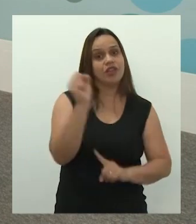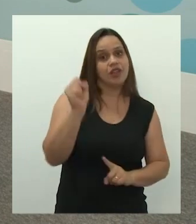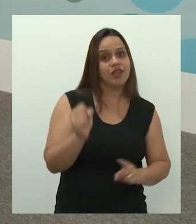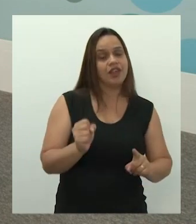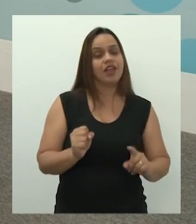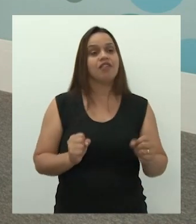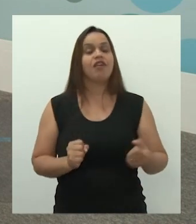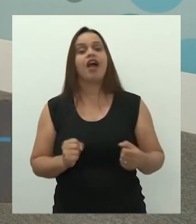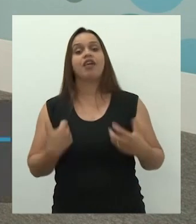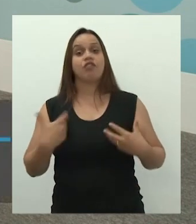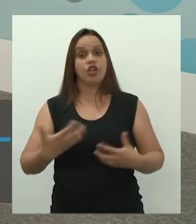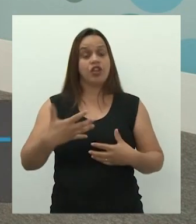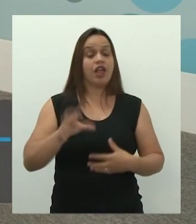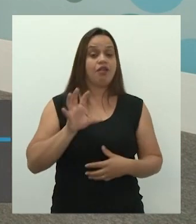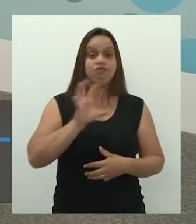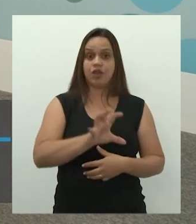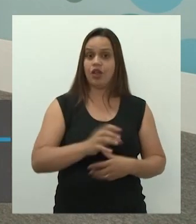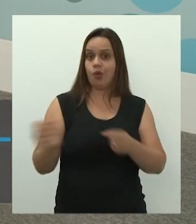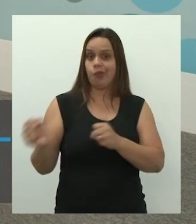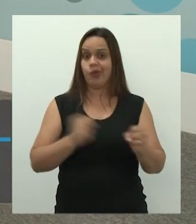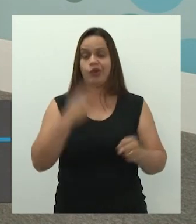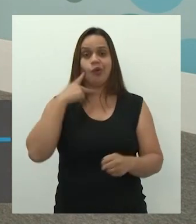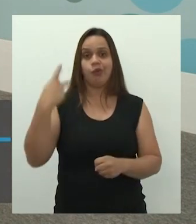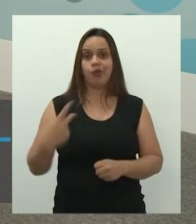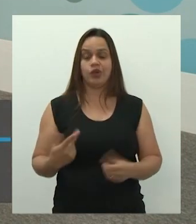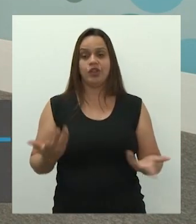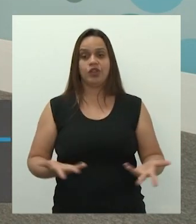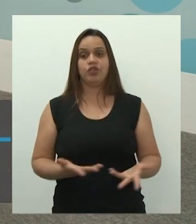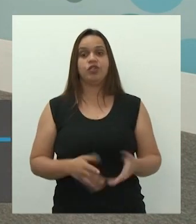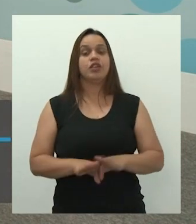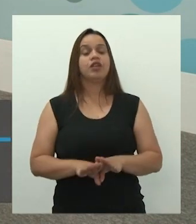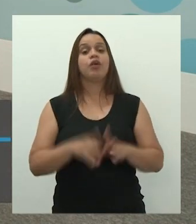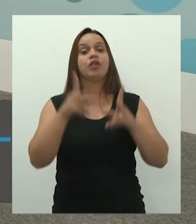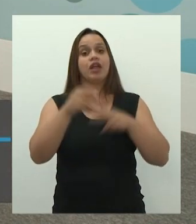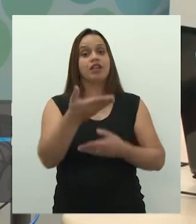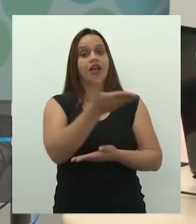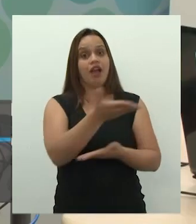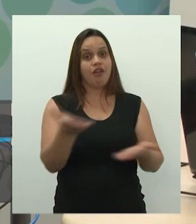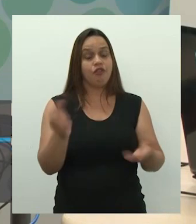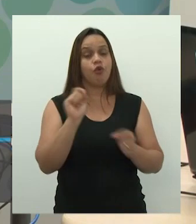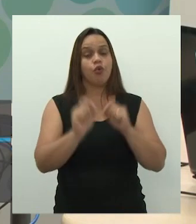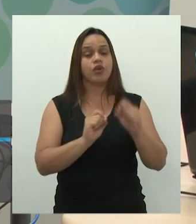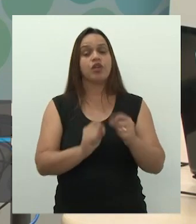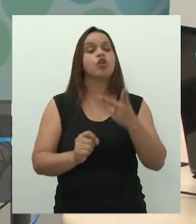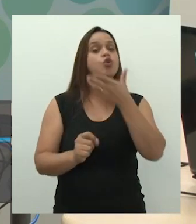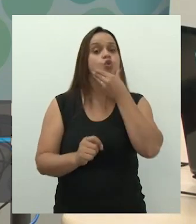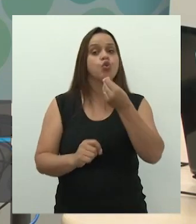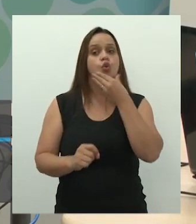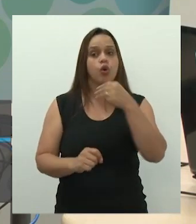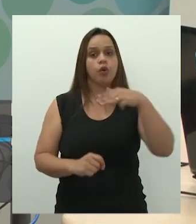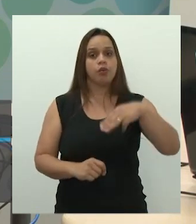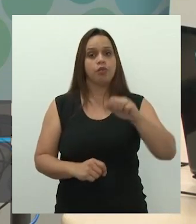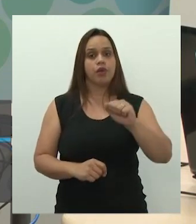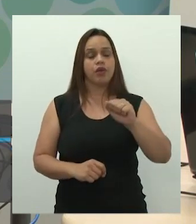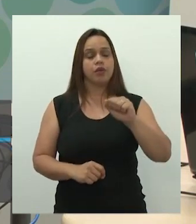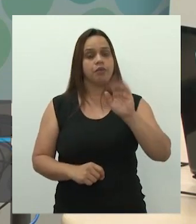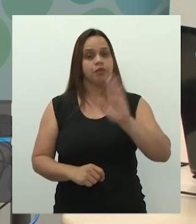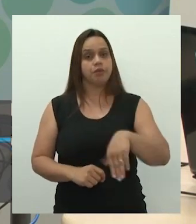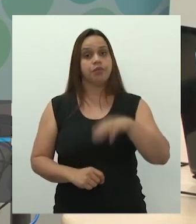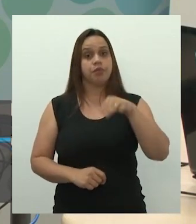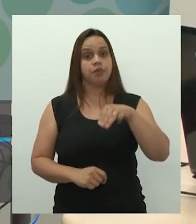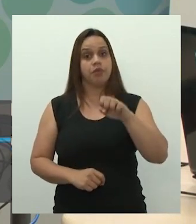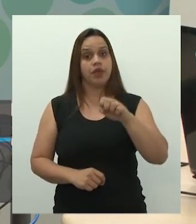o poder político. Neste caso foi Menés, que era o líder do Baixo Egito,